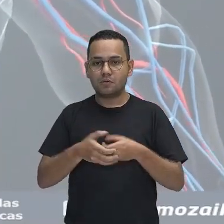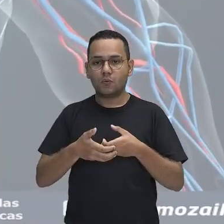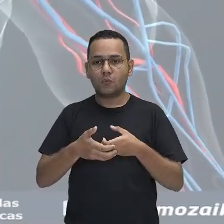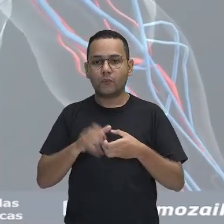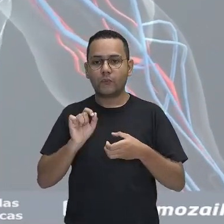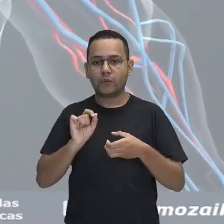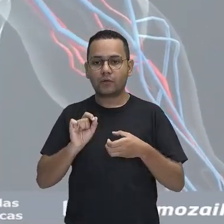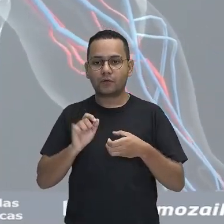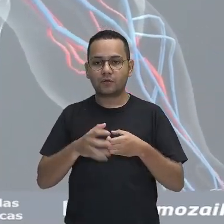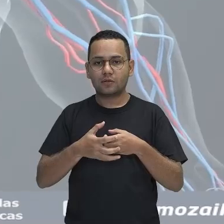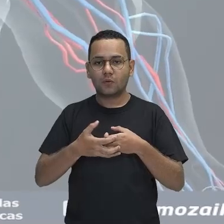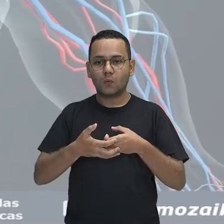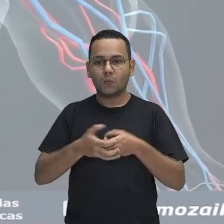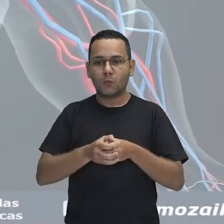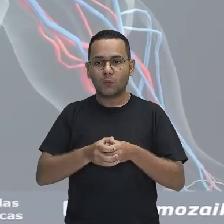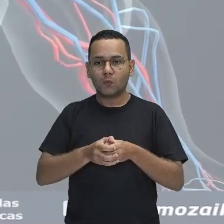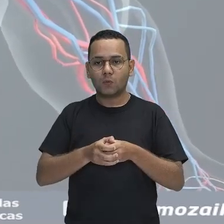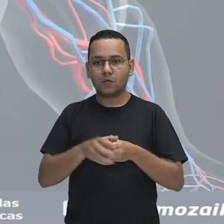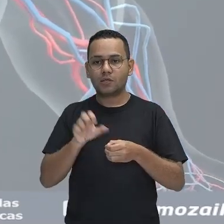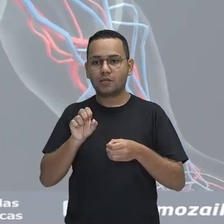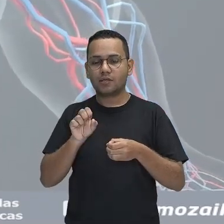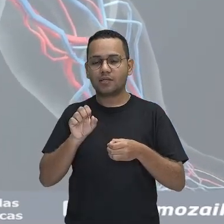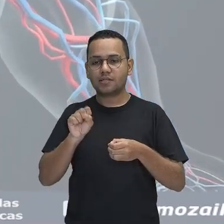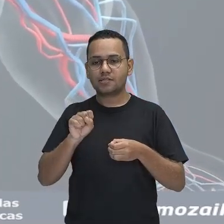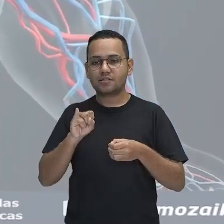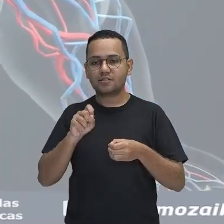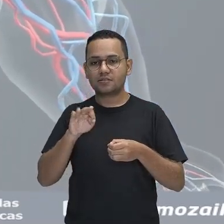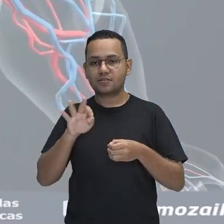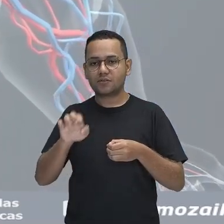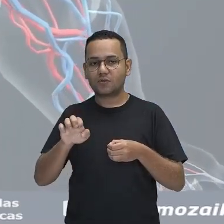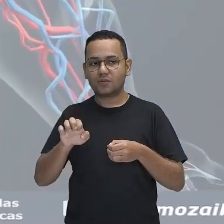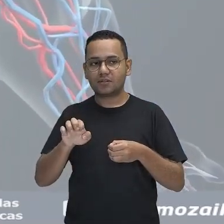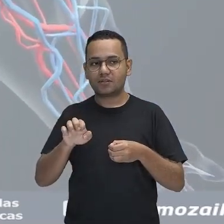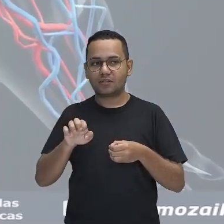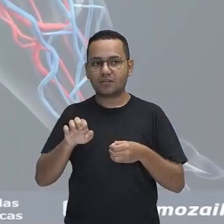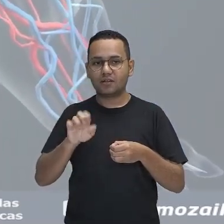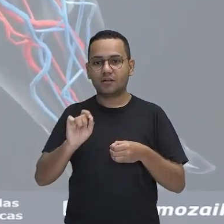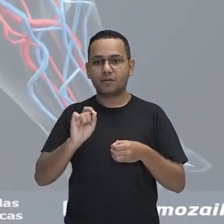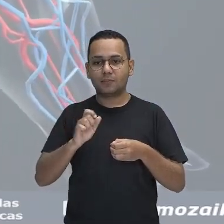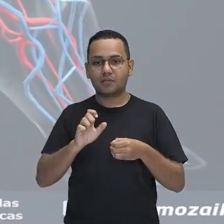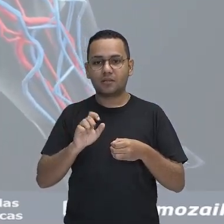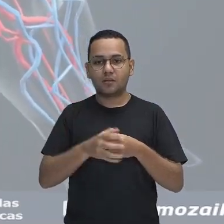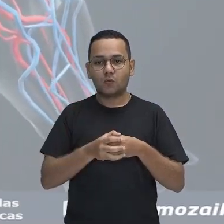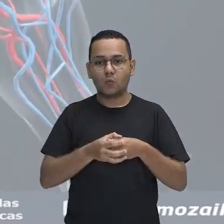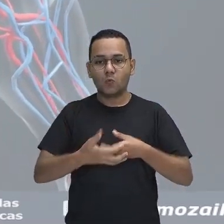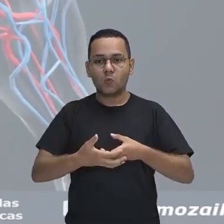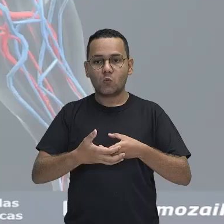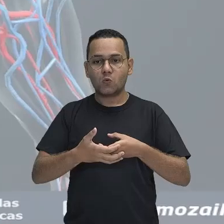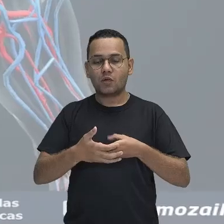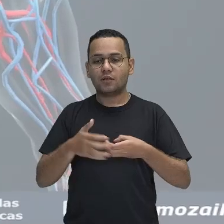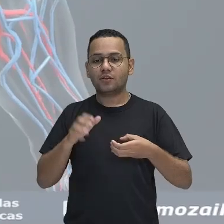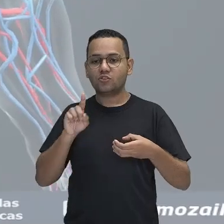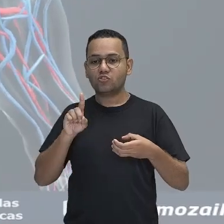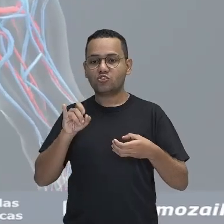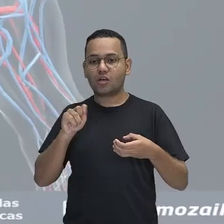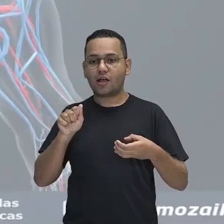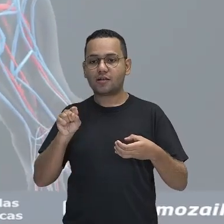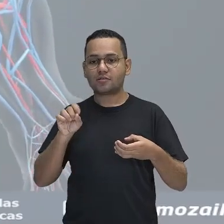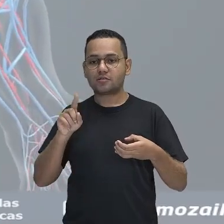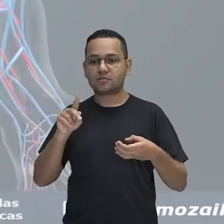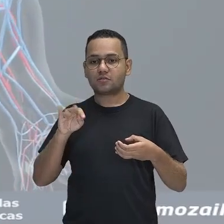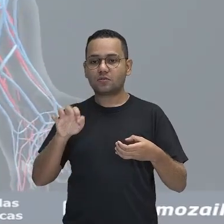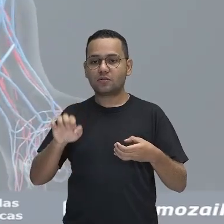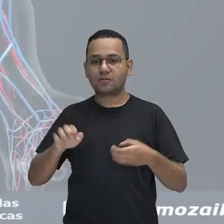de sístole. O período de repouso ou refrouxamento das paredes é a diástole.